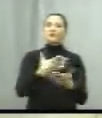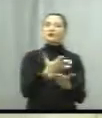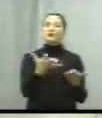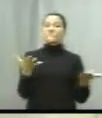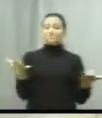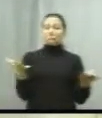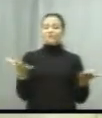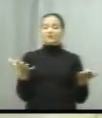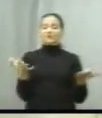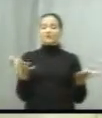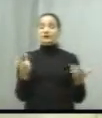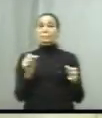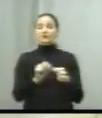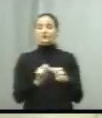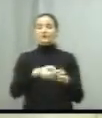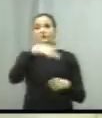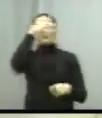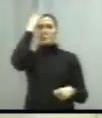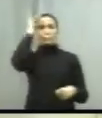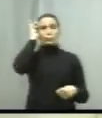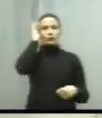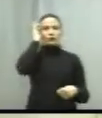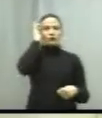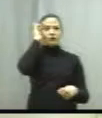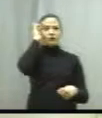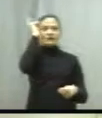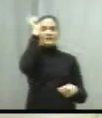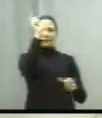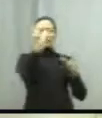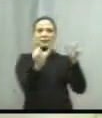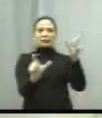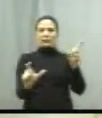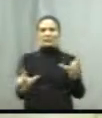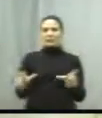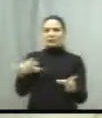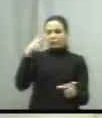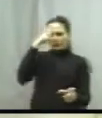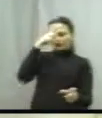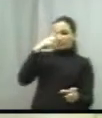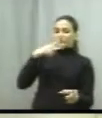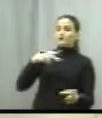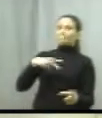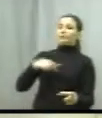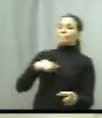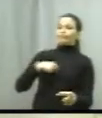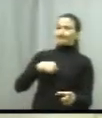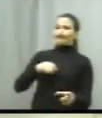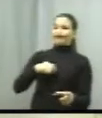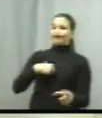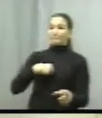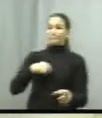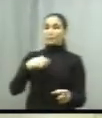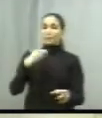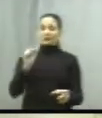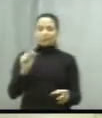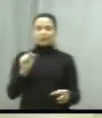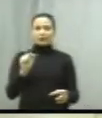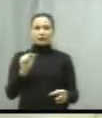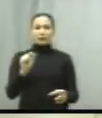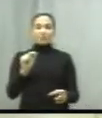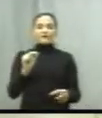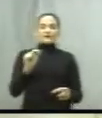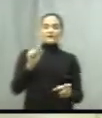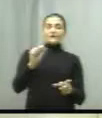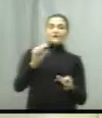vocês vai fazer muita gente fazer uma autocrítica e reconhecer que a gente não precisava ter esgarçado tanto